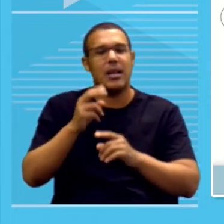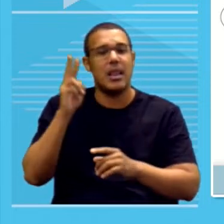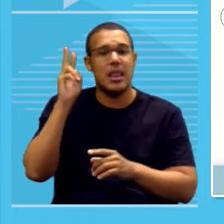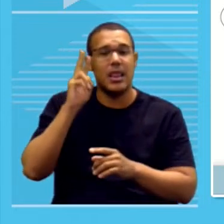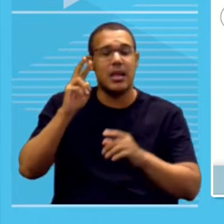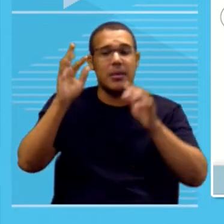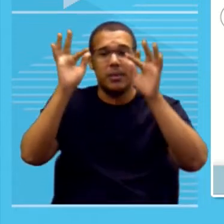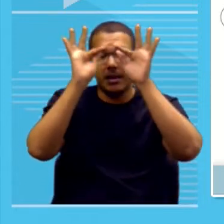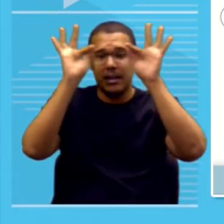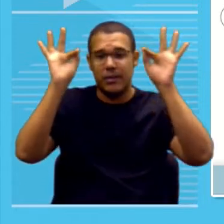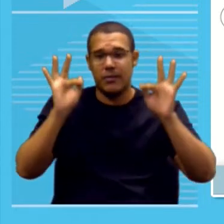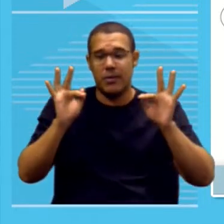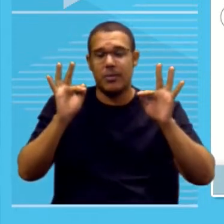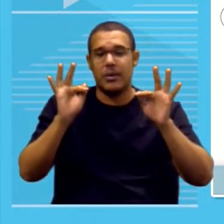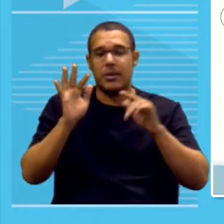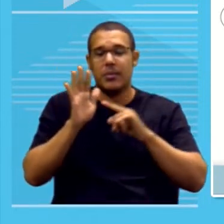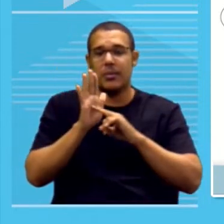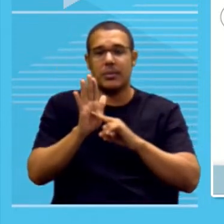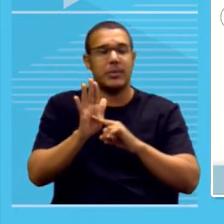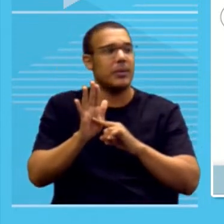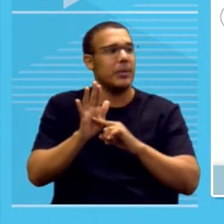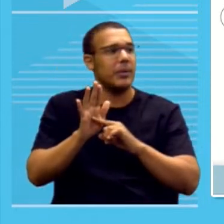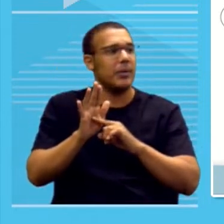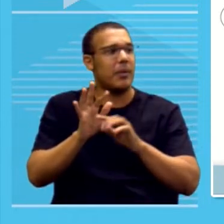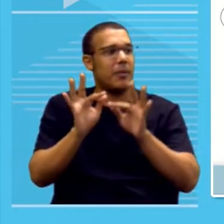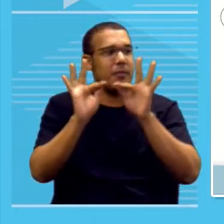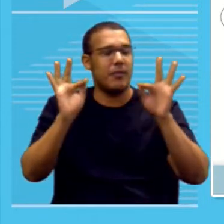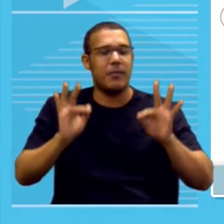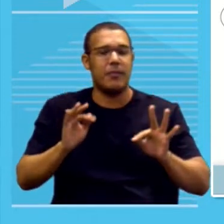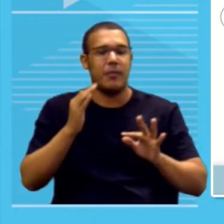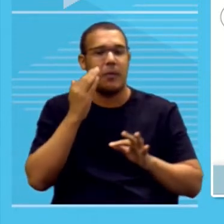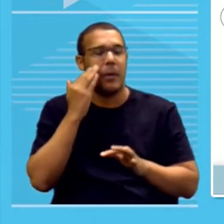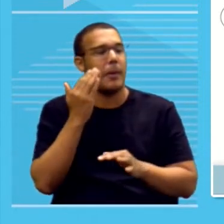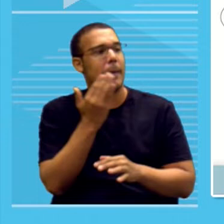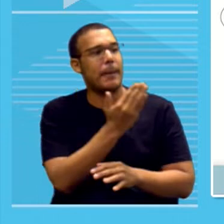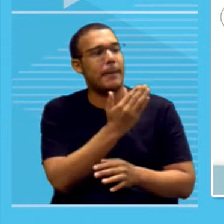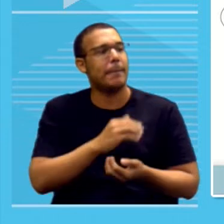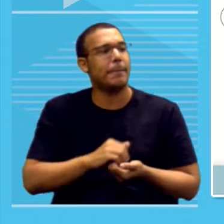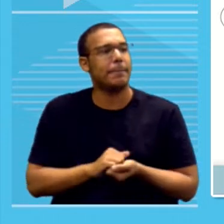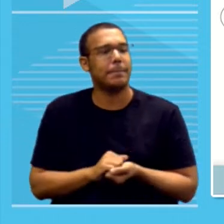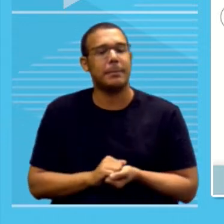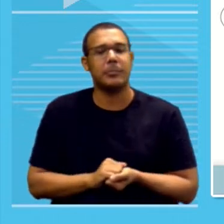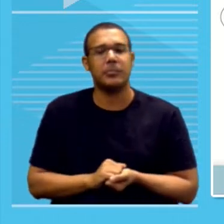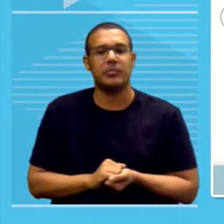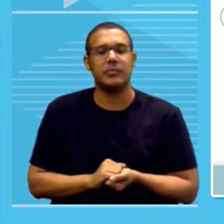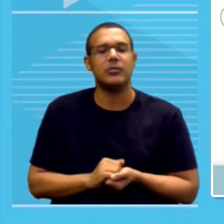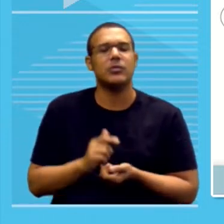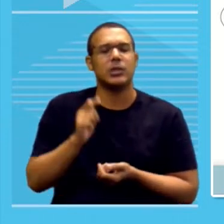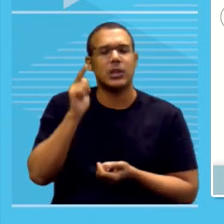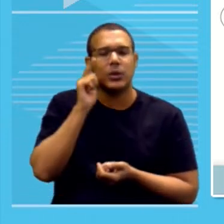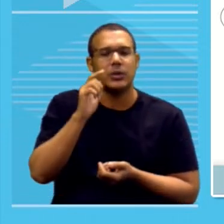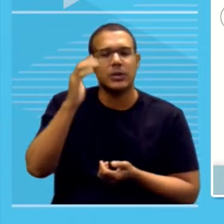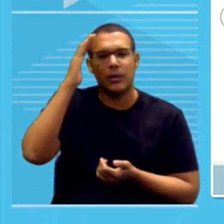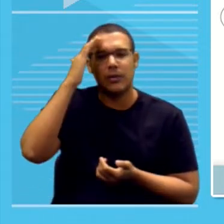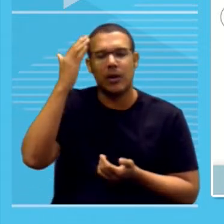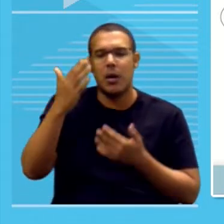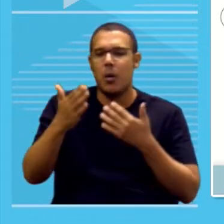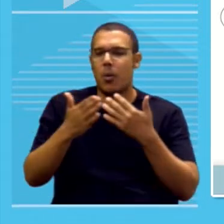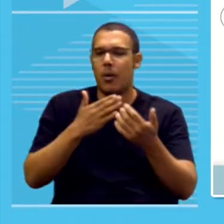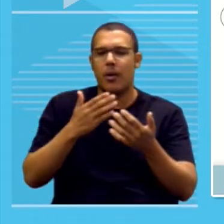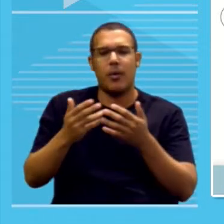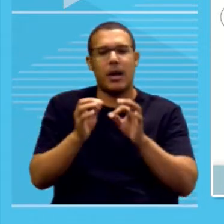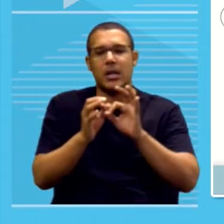Fórmula eu apresentei para vocês essa aqui ó essa aqui vai resolver Qualquer distância